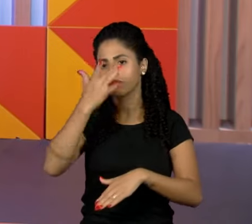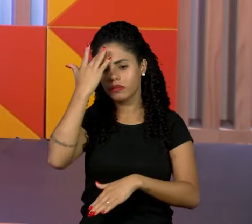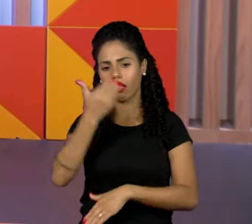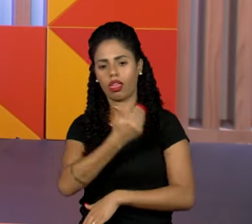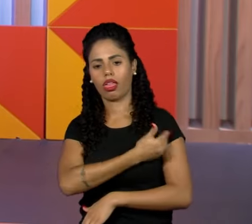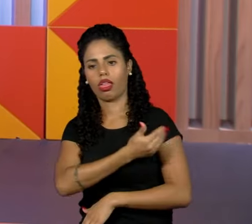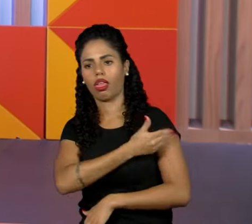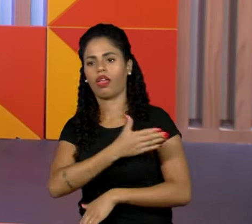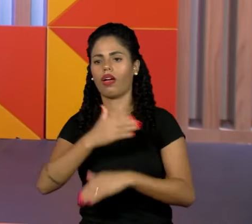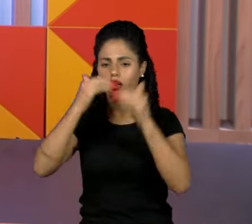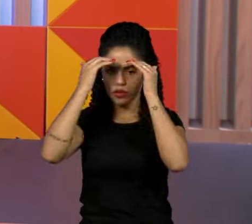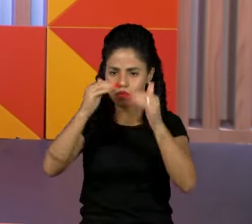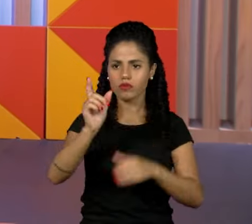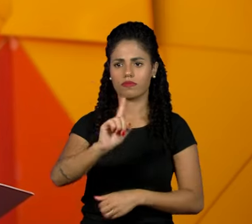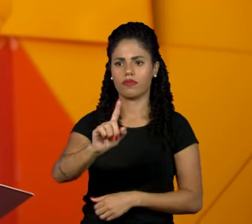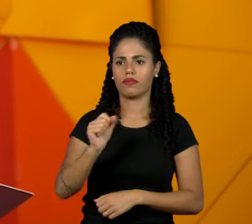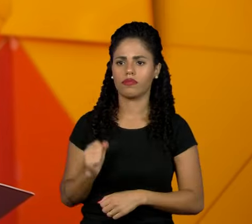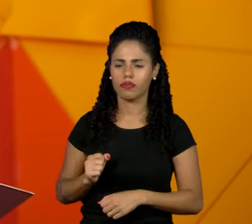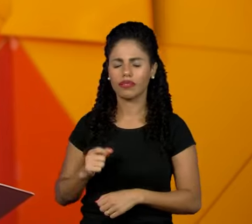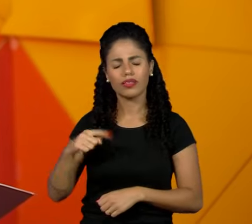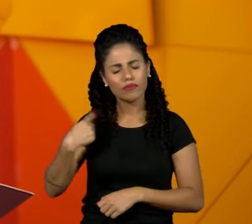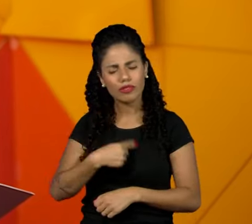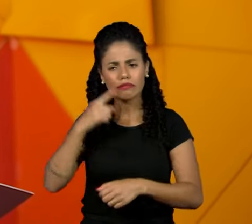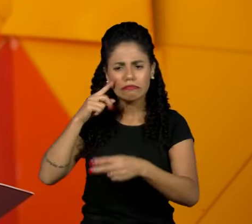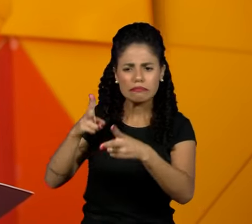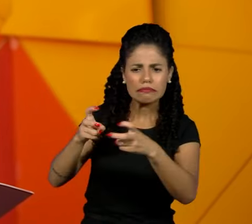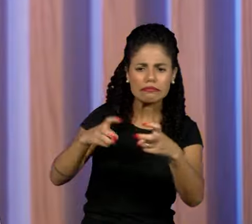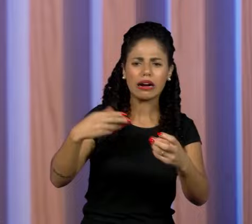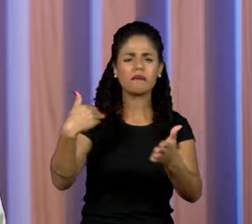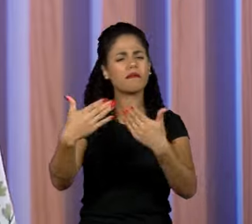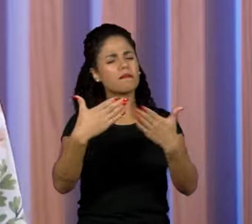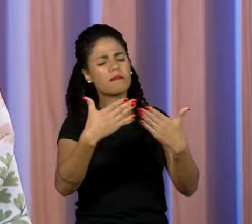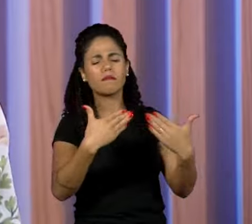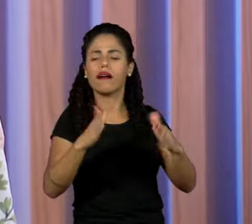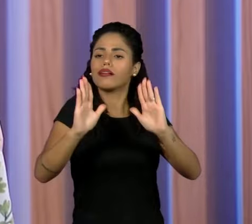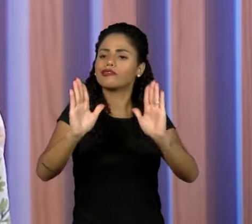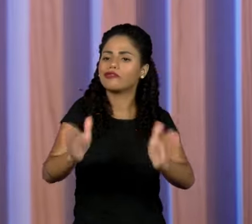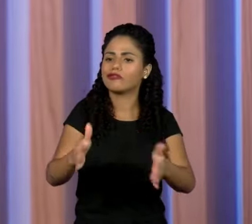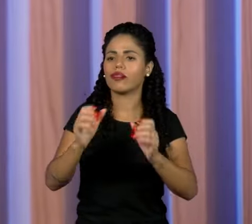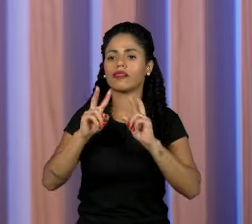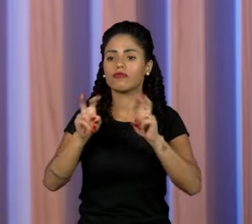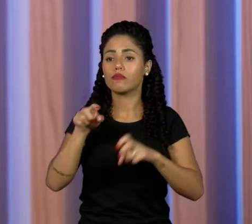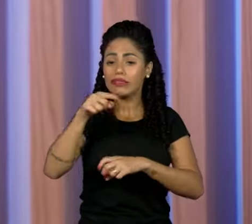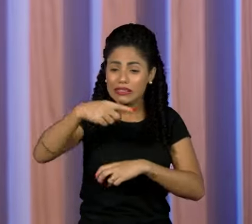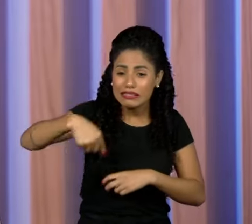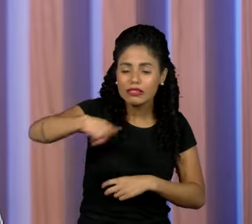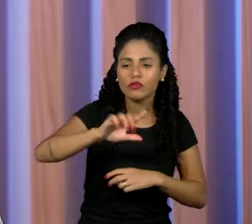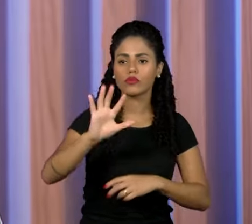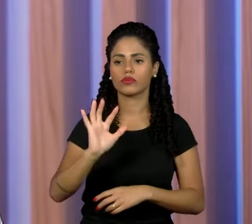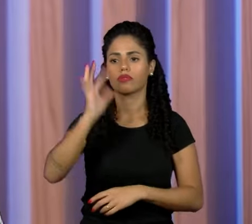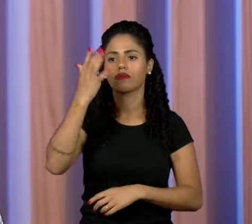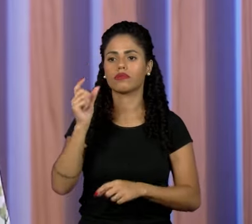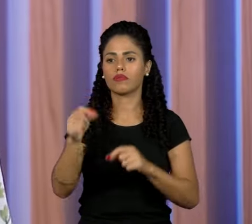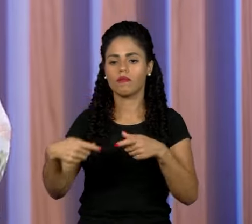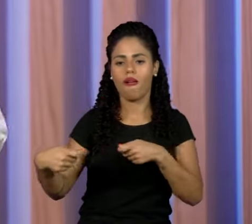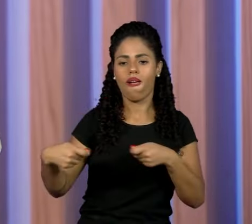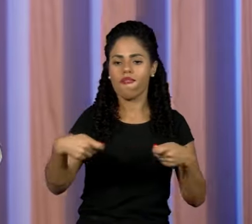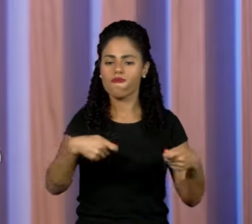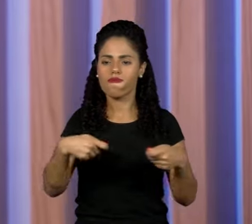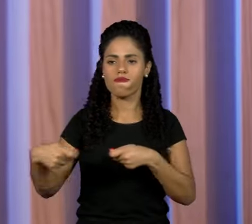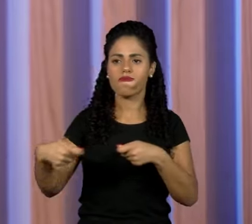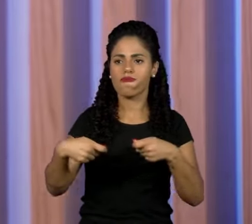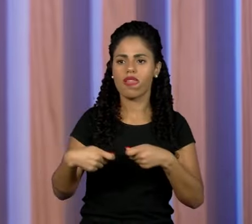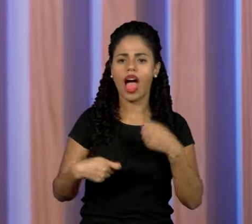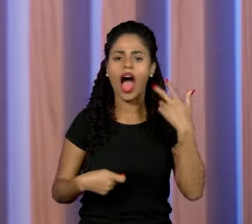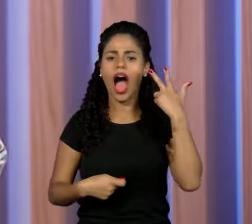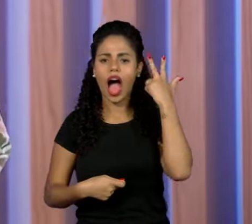e de racismo, né, no nosso país. Acho que a gente vem discutindo ao longo do programa que tudo isso é uma disputa em torno do que é normal,